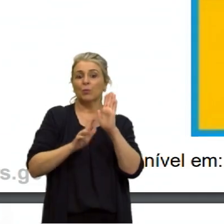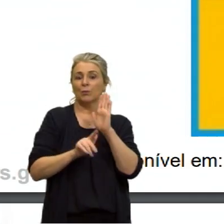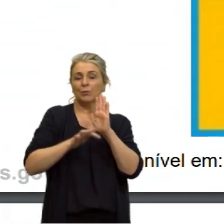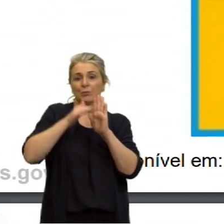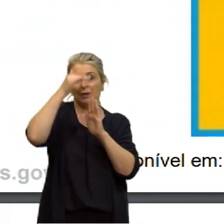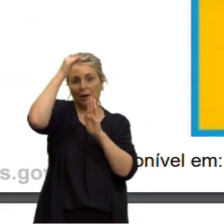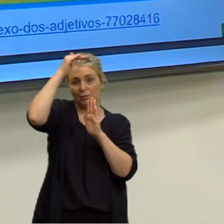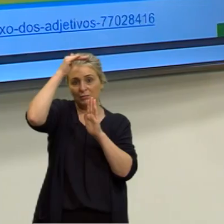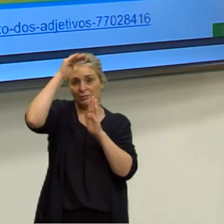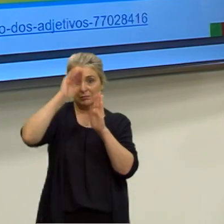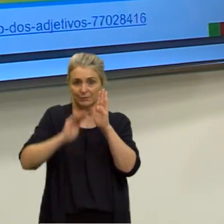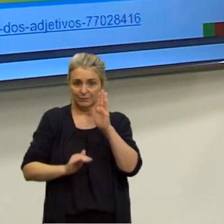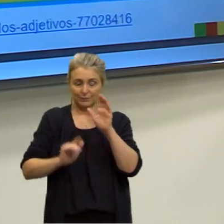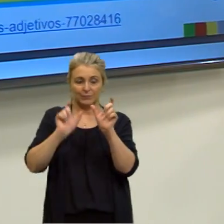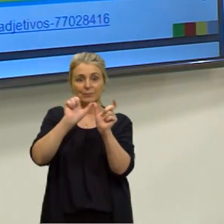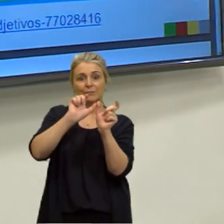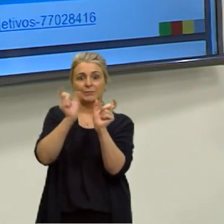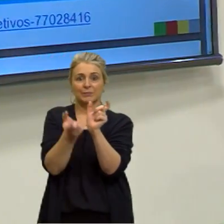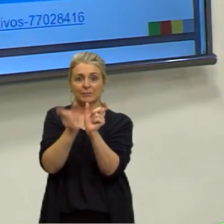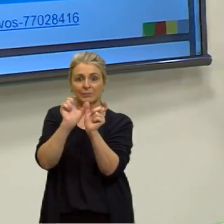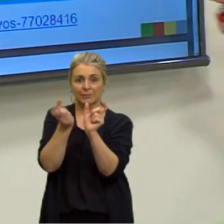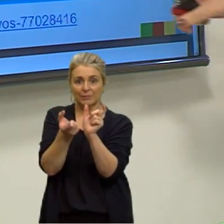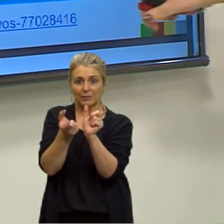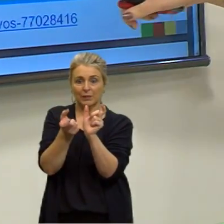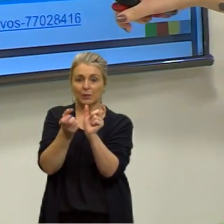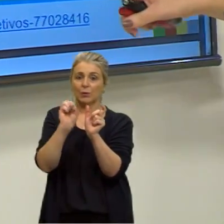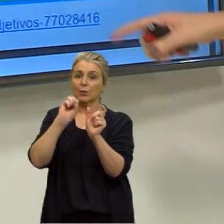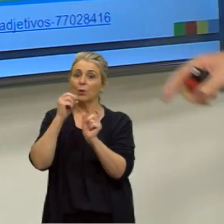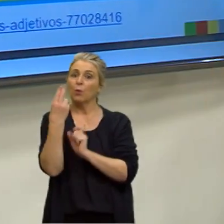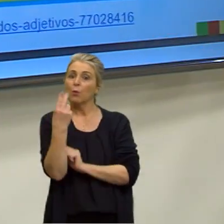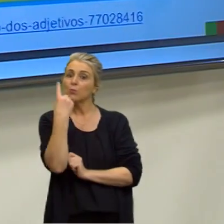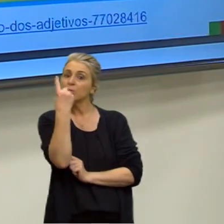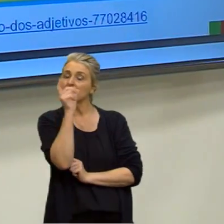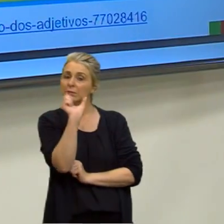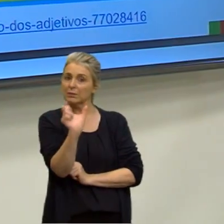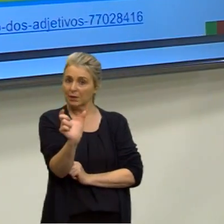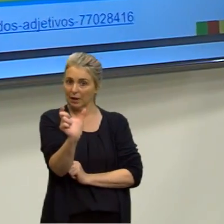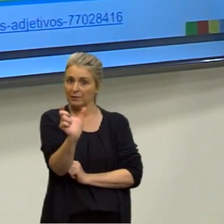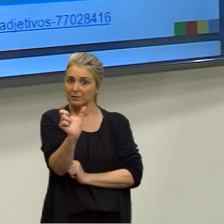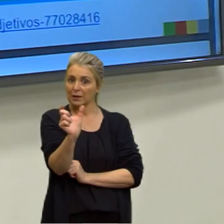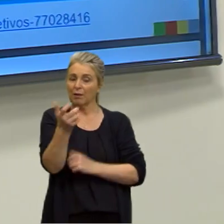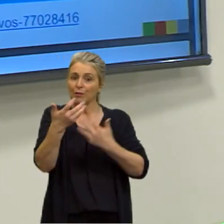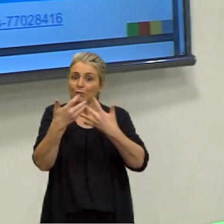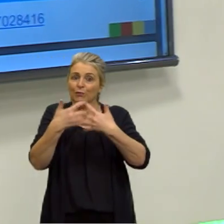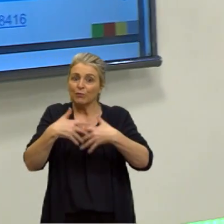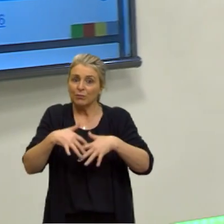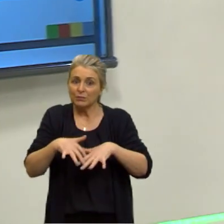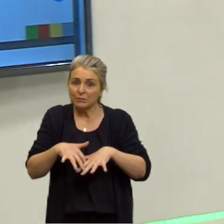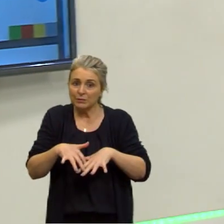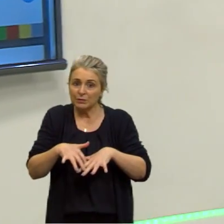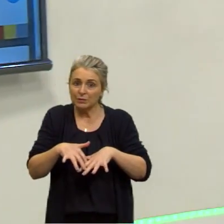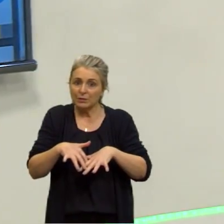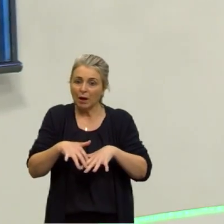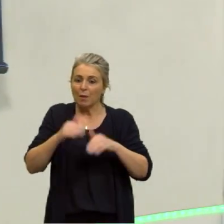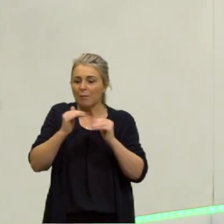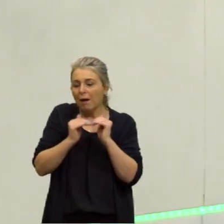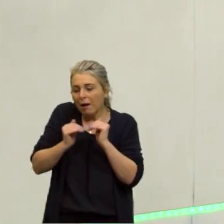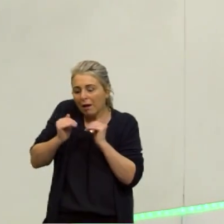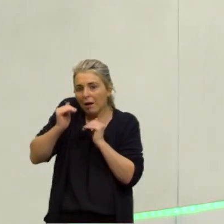de um sufixo ou de uma balada que funcione ali para